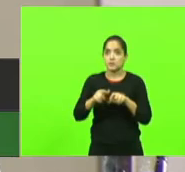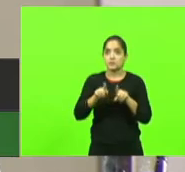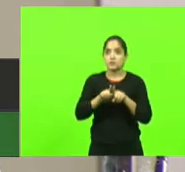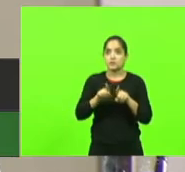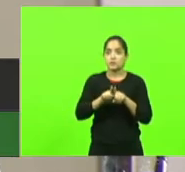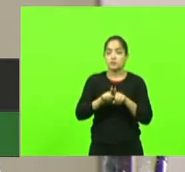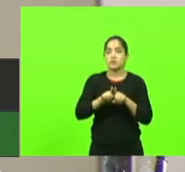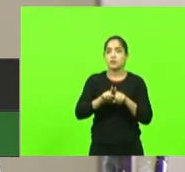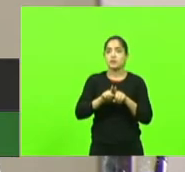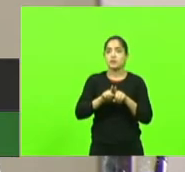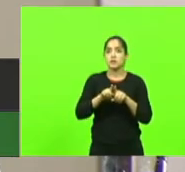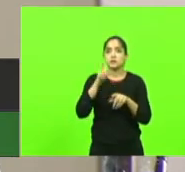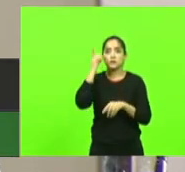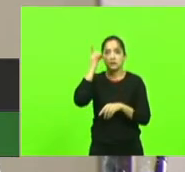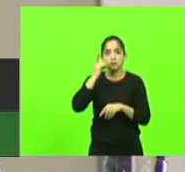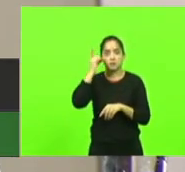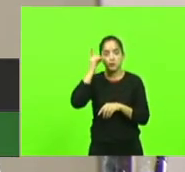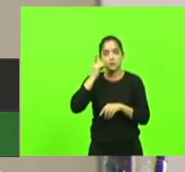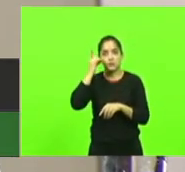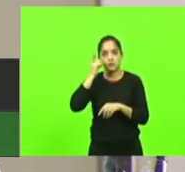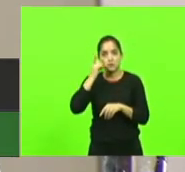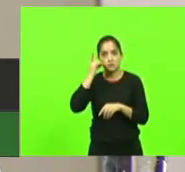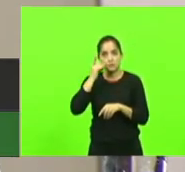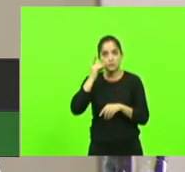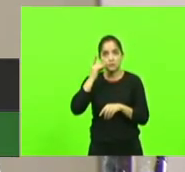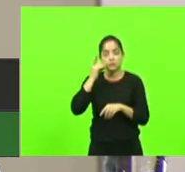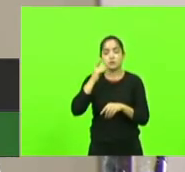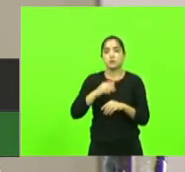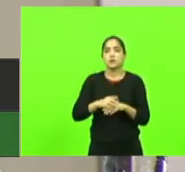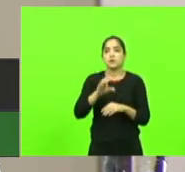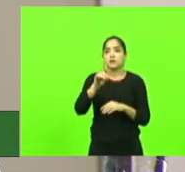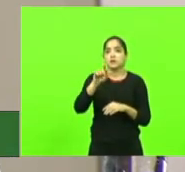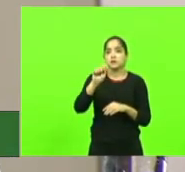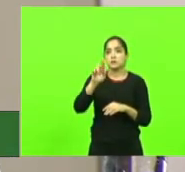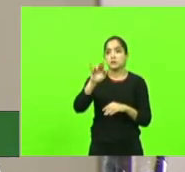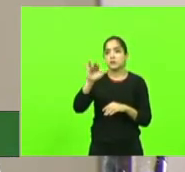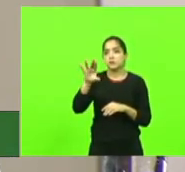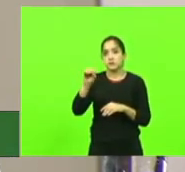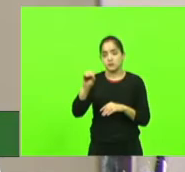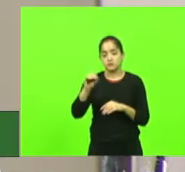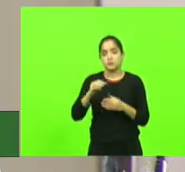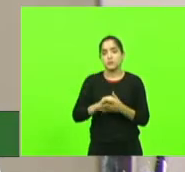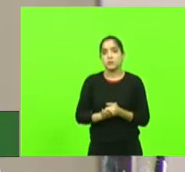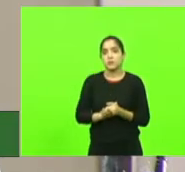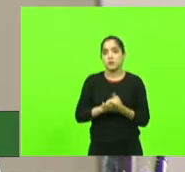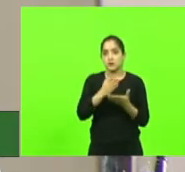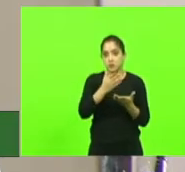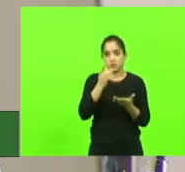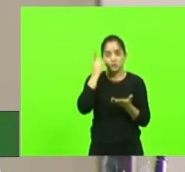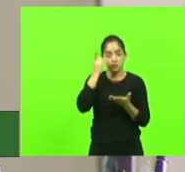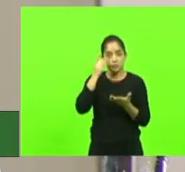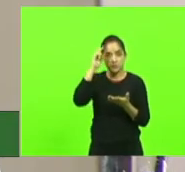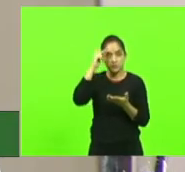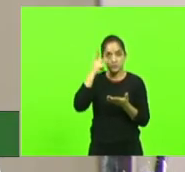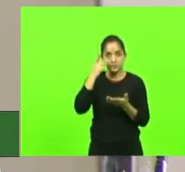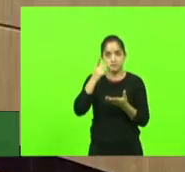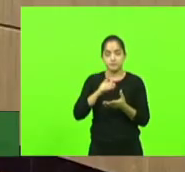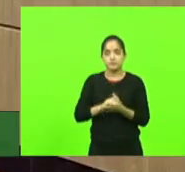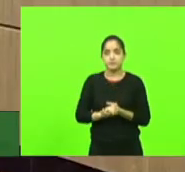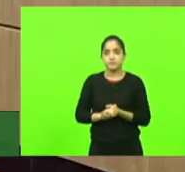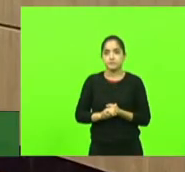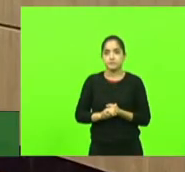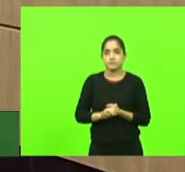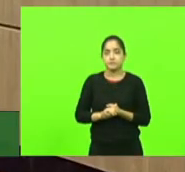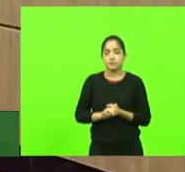sessão, deputado Dário Berger. Foram importantíssimos na condução também. Deputado doutor Vicente Caro Preço. Da mesma forma,